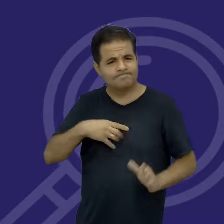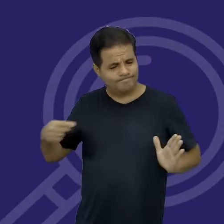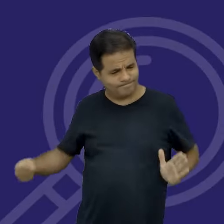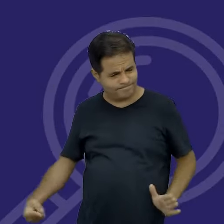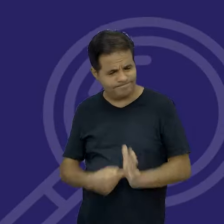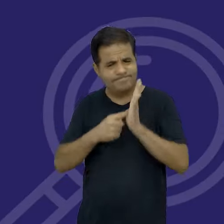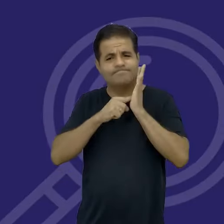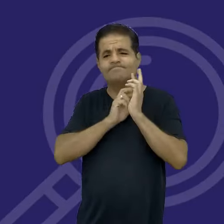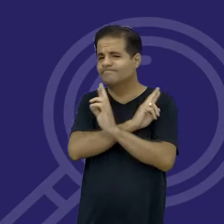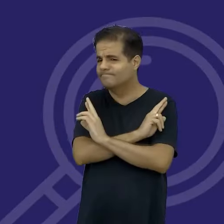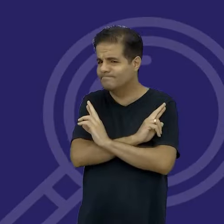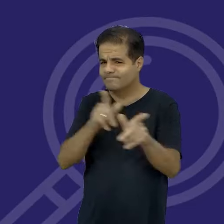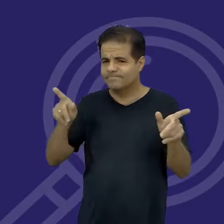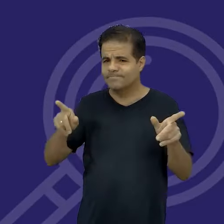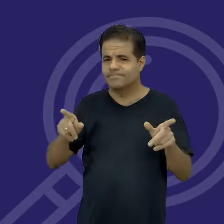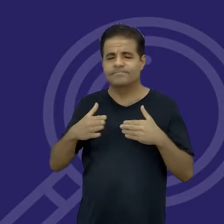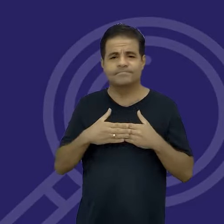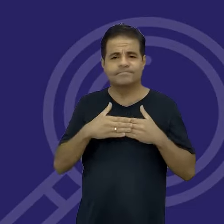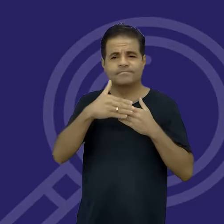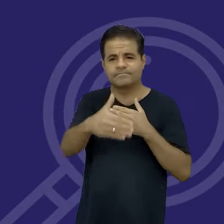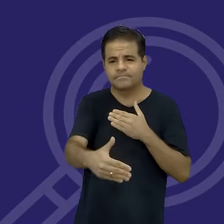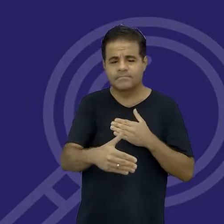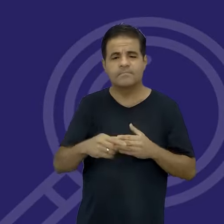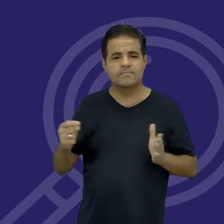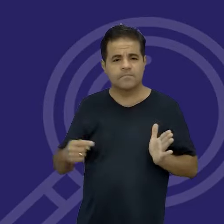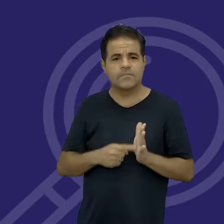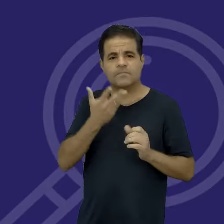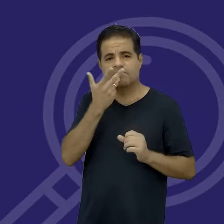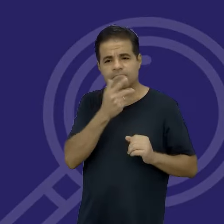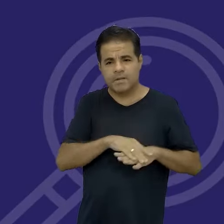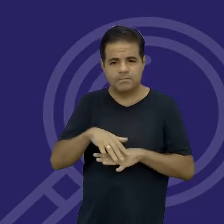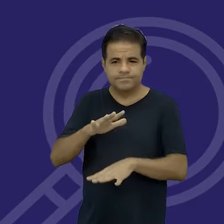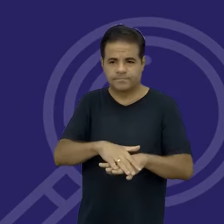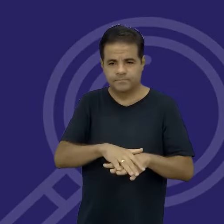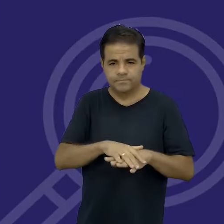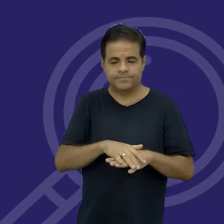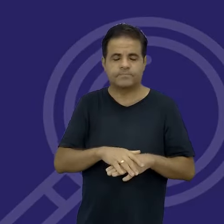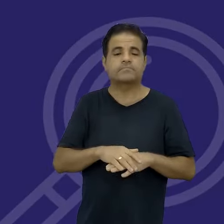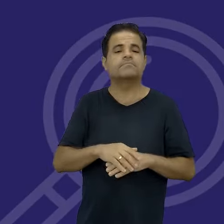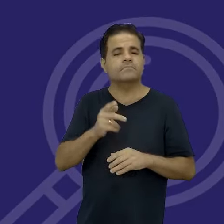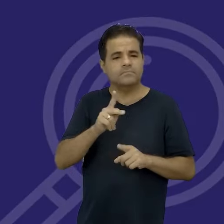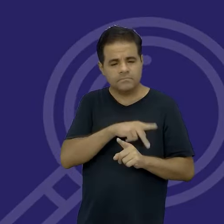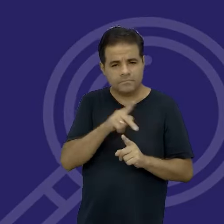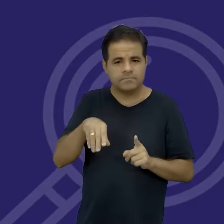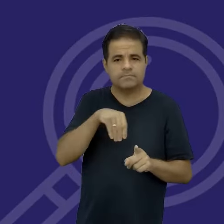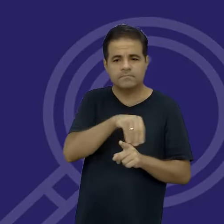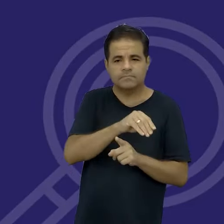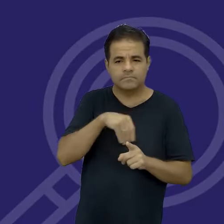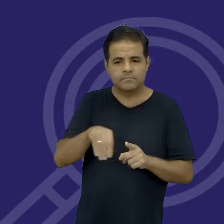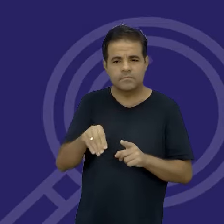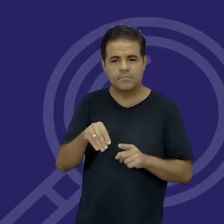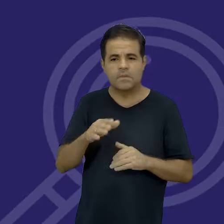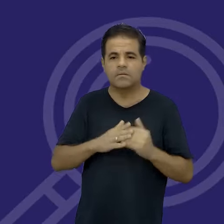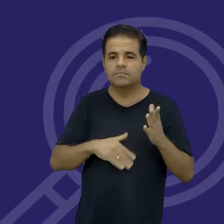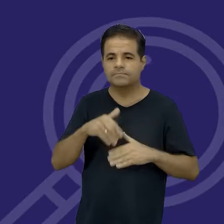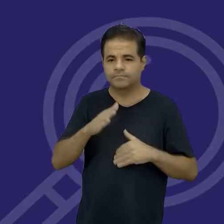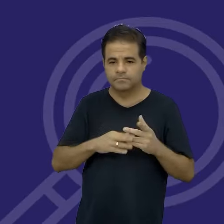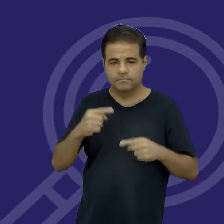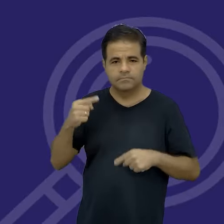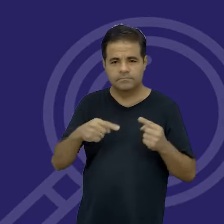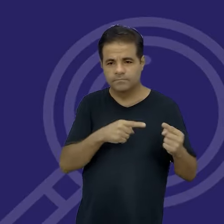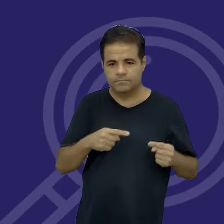vista diferentes, né, a importância dessa argumentação matemática. O professor fica ali como mediador dessa situação, dessas